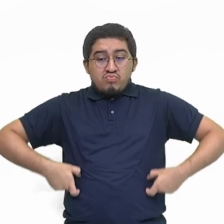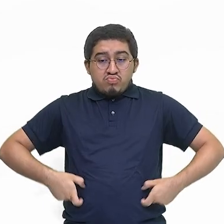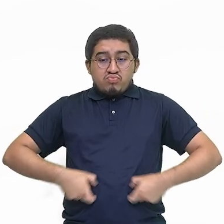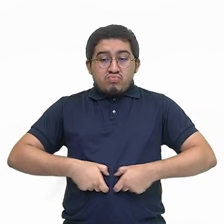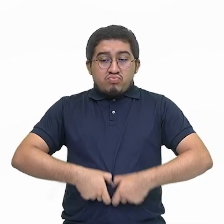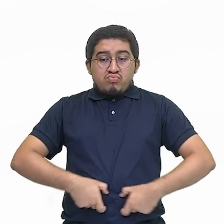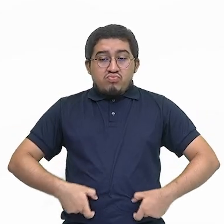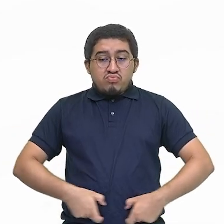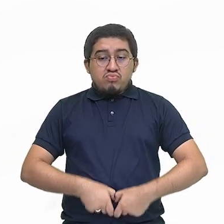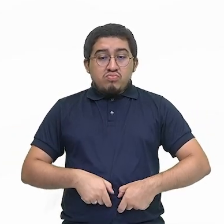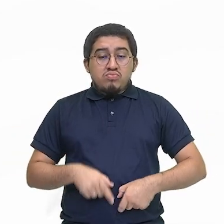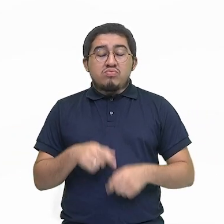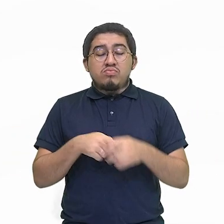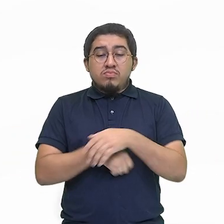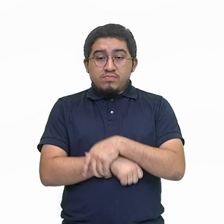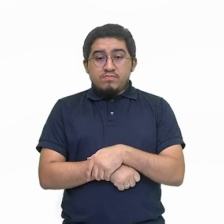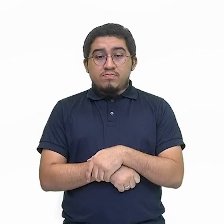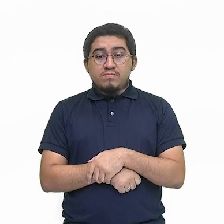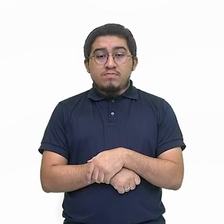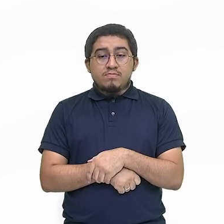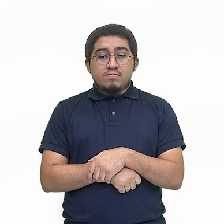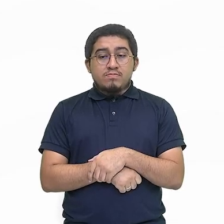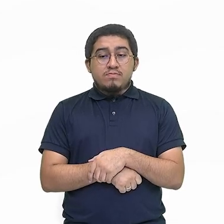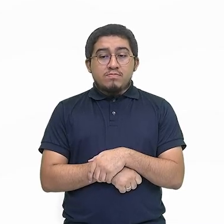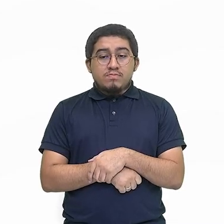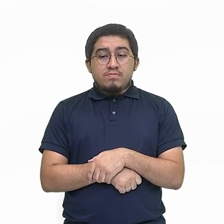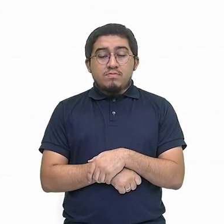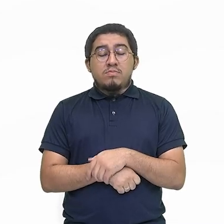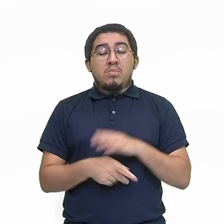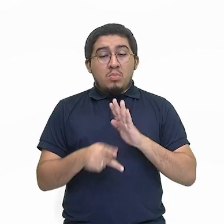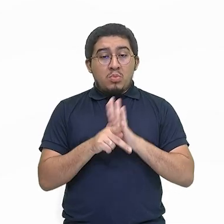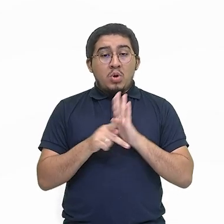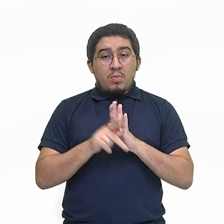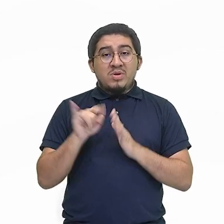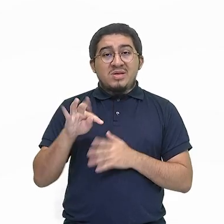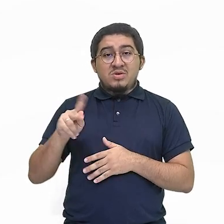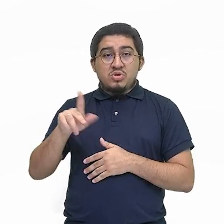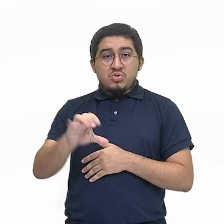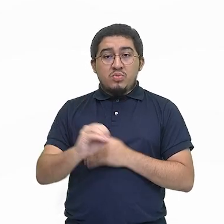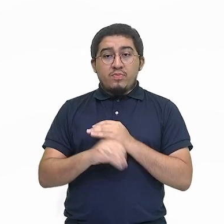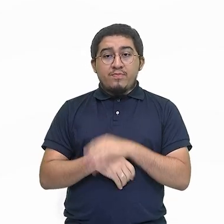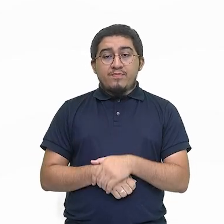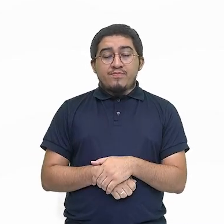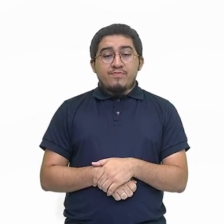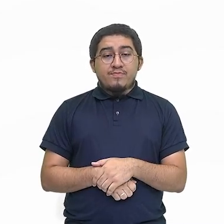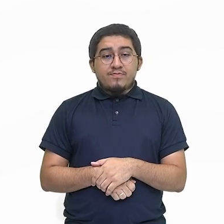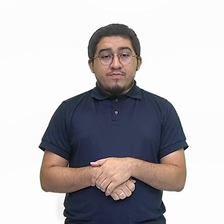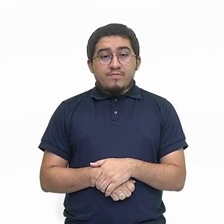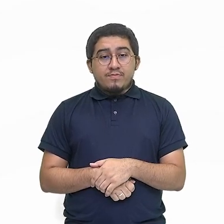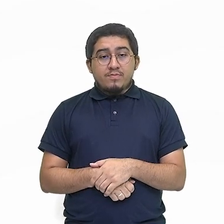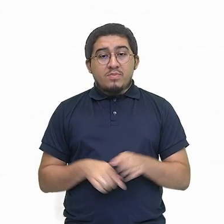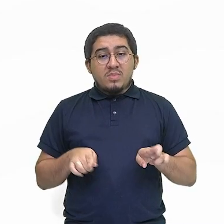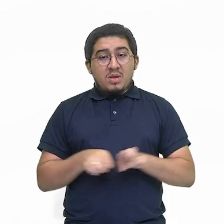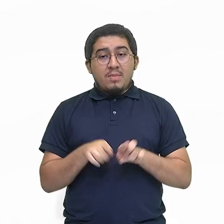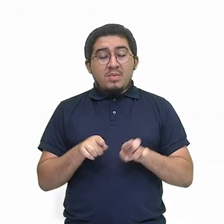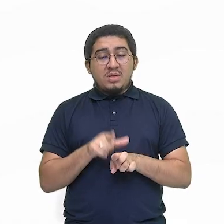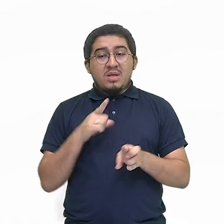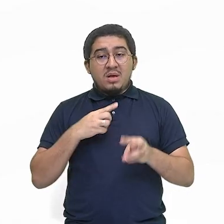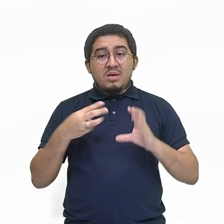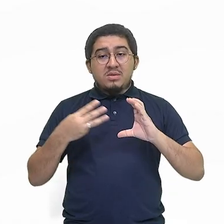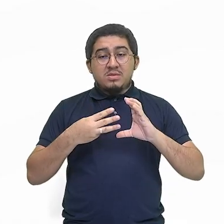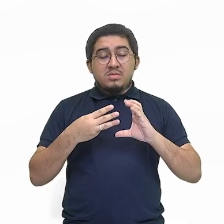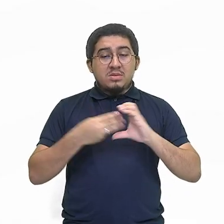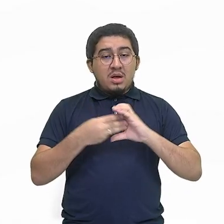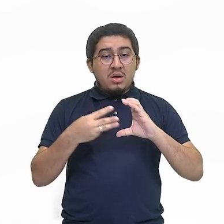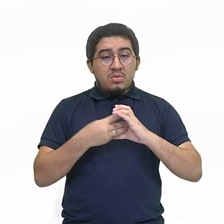tecido muscular não estriado, localizado ali no intestino. Tem ainda as células das folhas, que é chamado